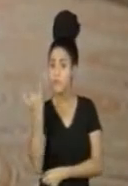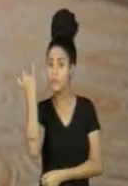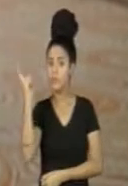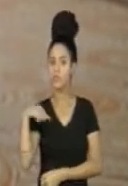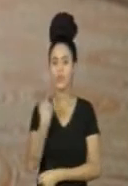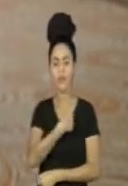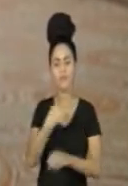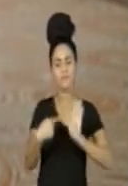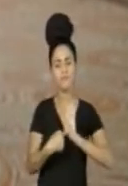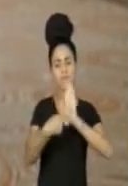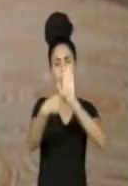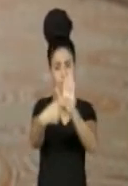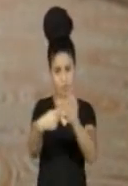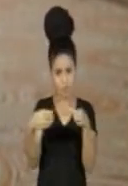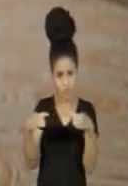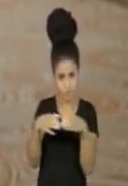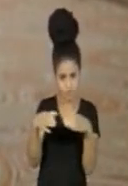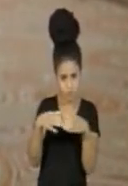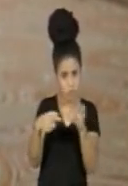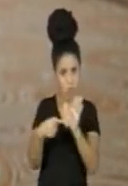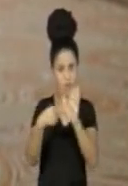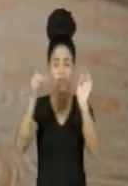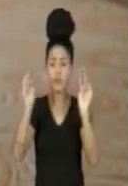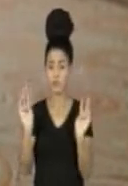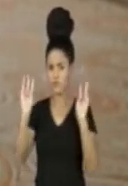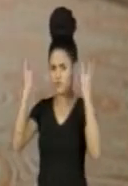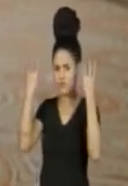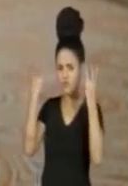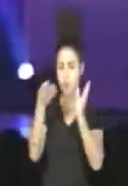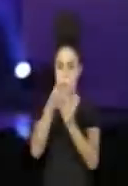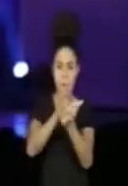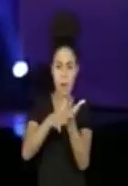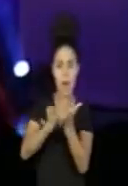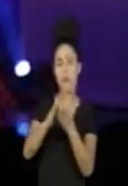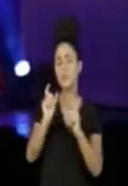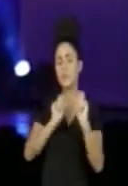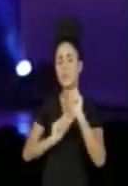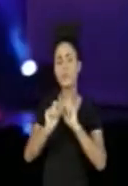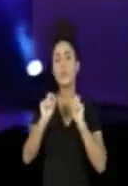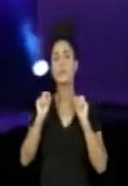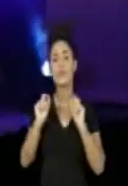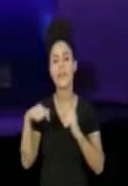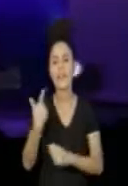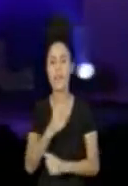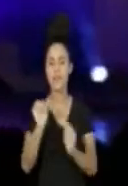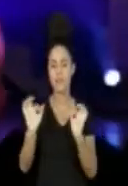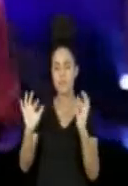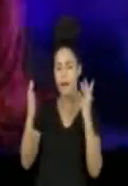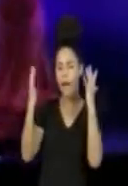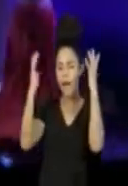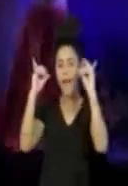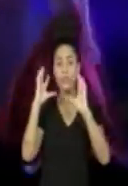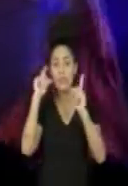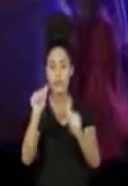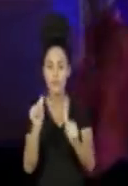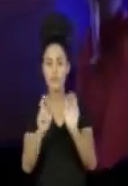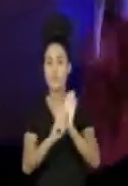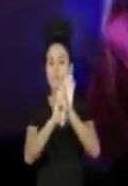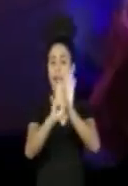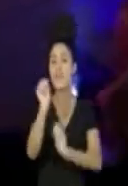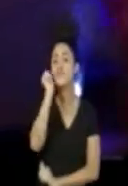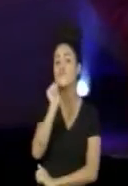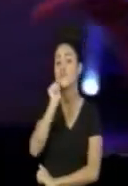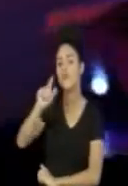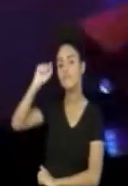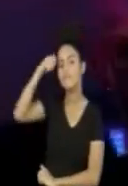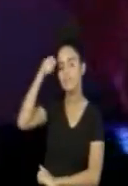estarmos apresentando esse show, esse espetáculo, né, é de celebrar essa presença da mulher